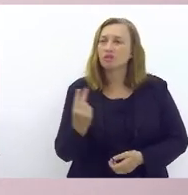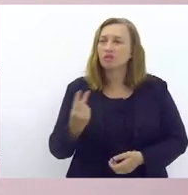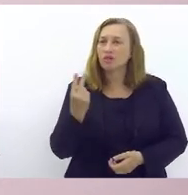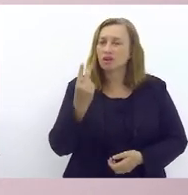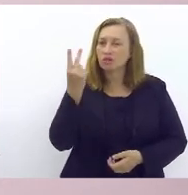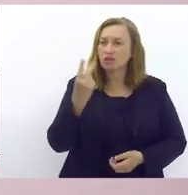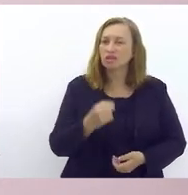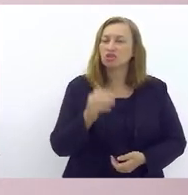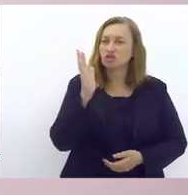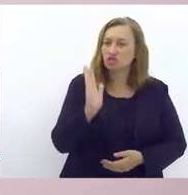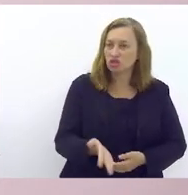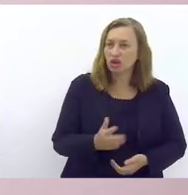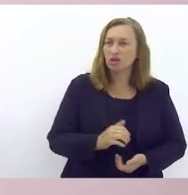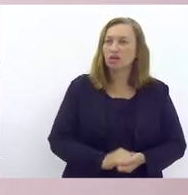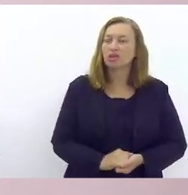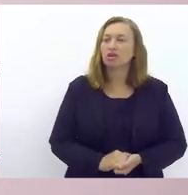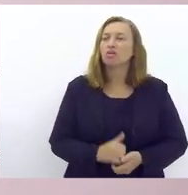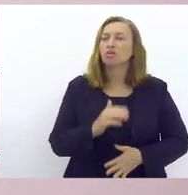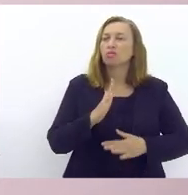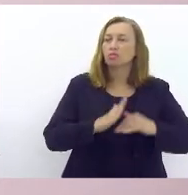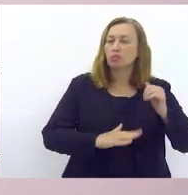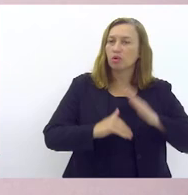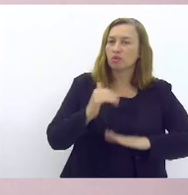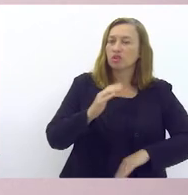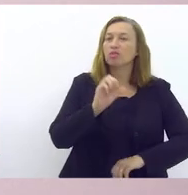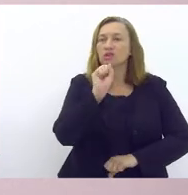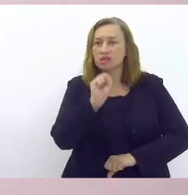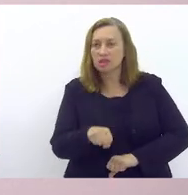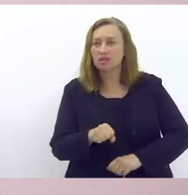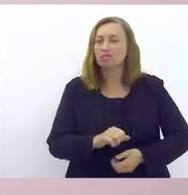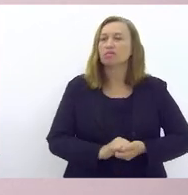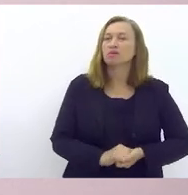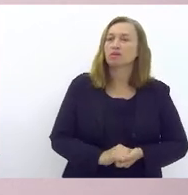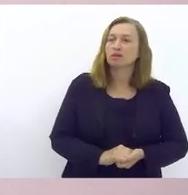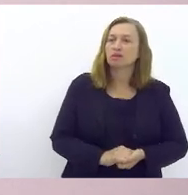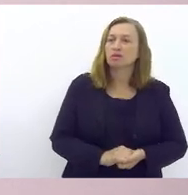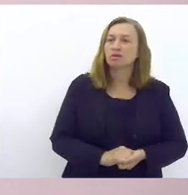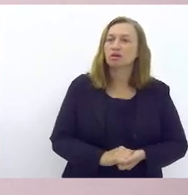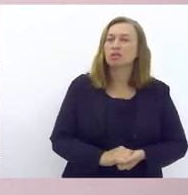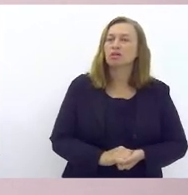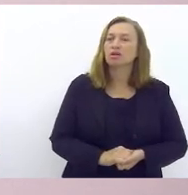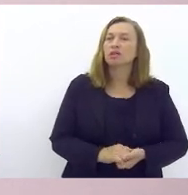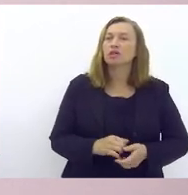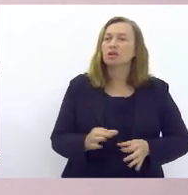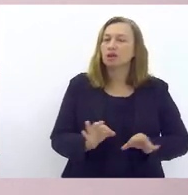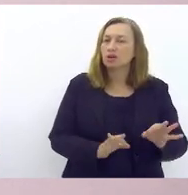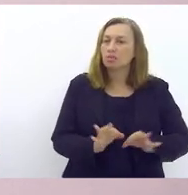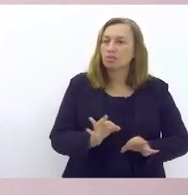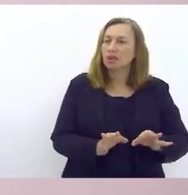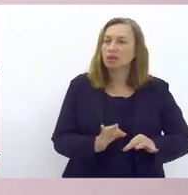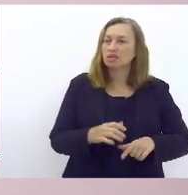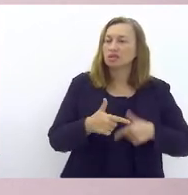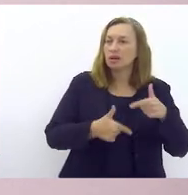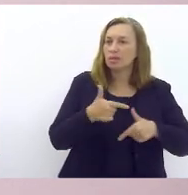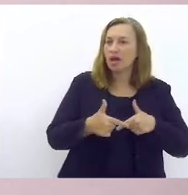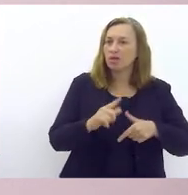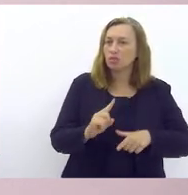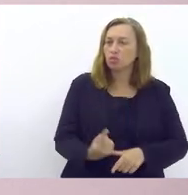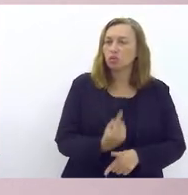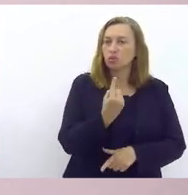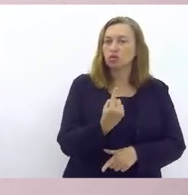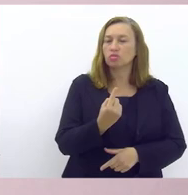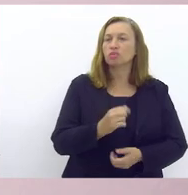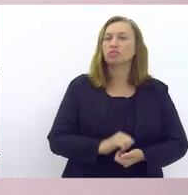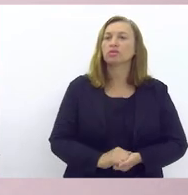Valorização já. Profissionalização, sim. E plano de carreira unificado.